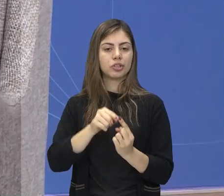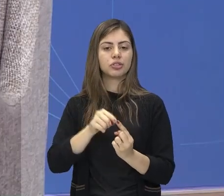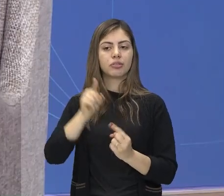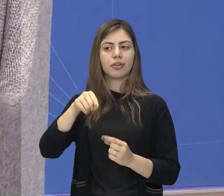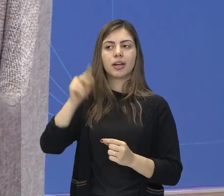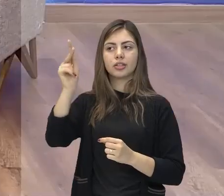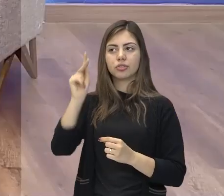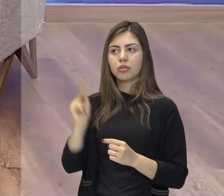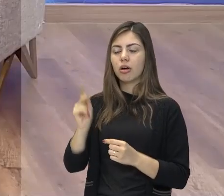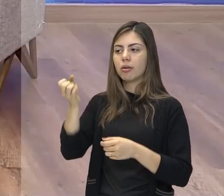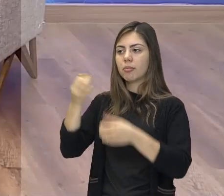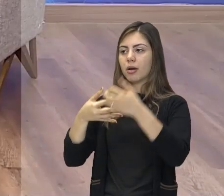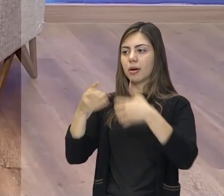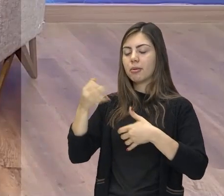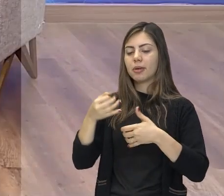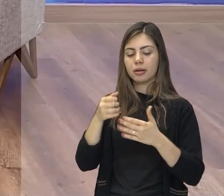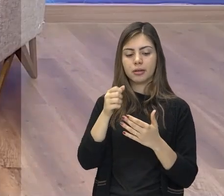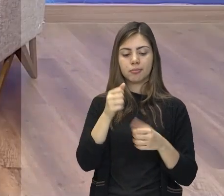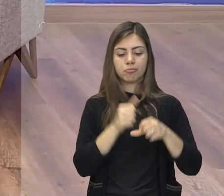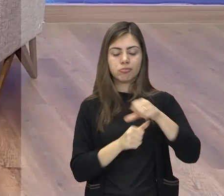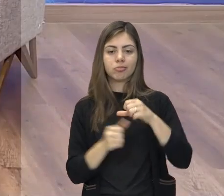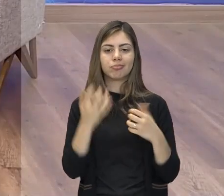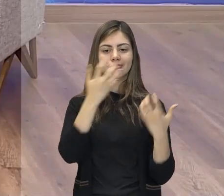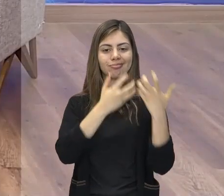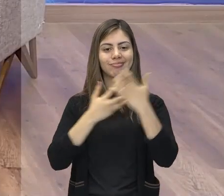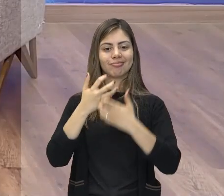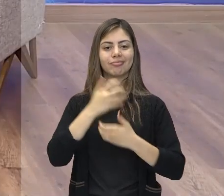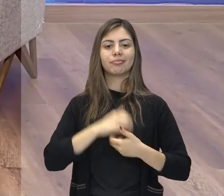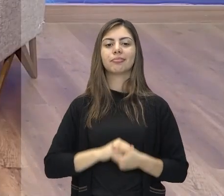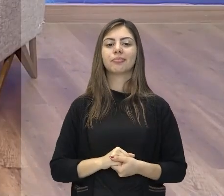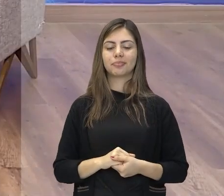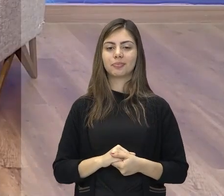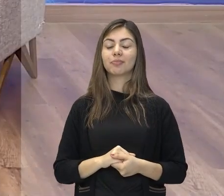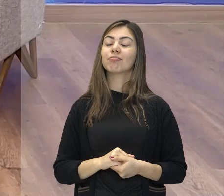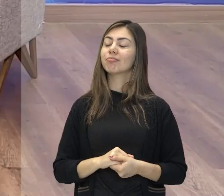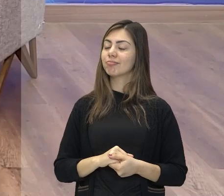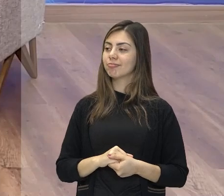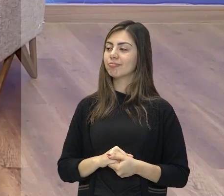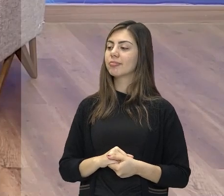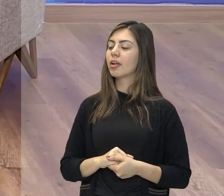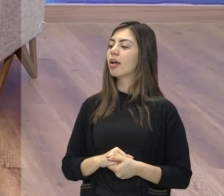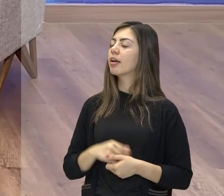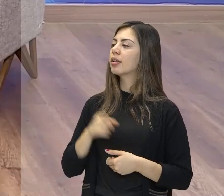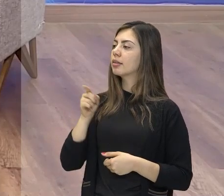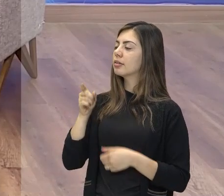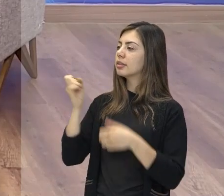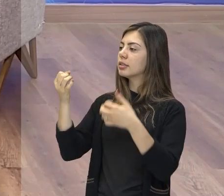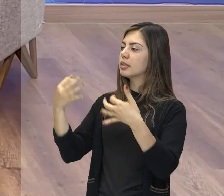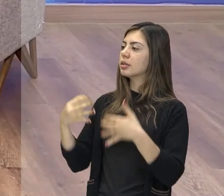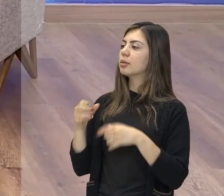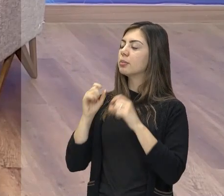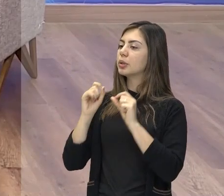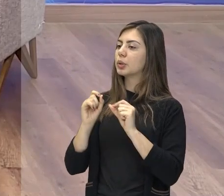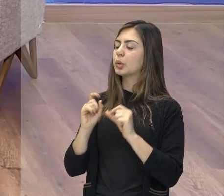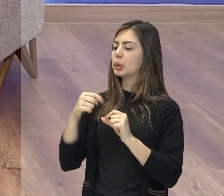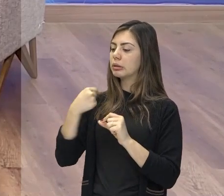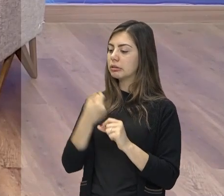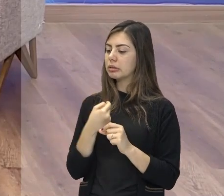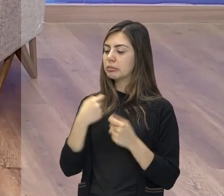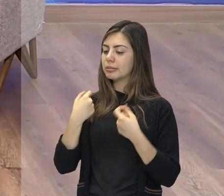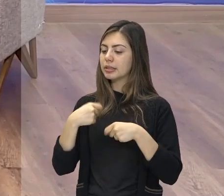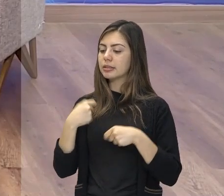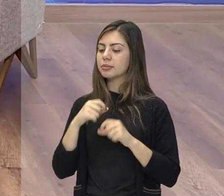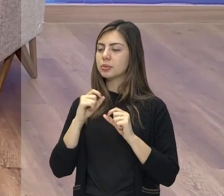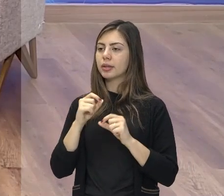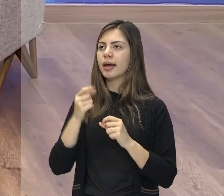chegam até mim. E aí voltamos naquilo que você falou, né? em que você precisa alimentar a